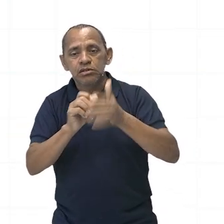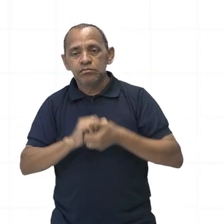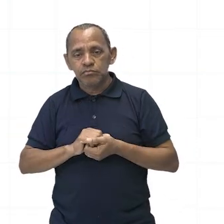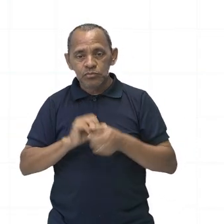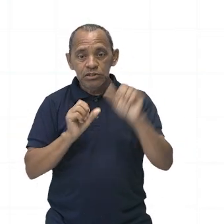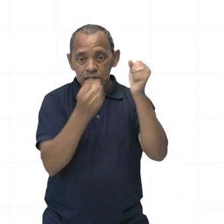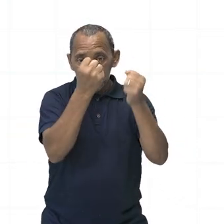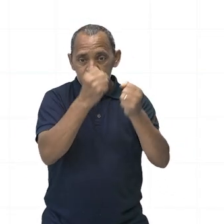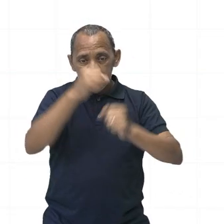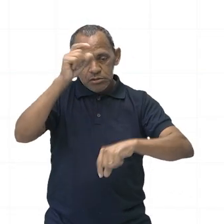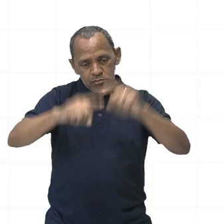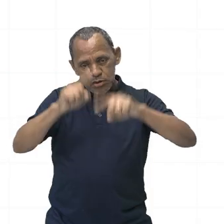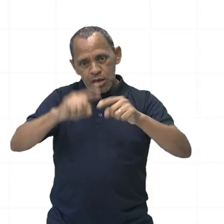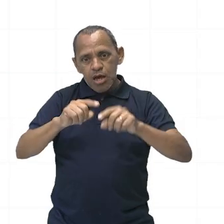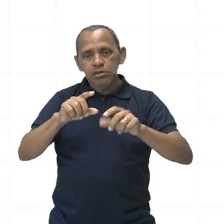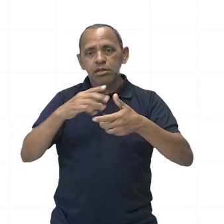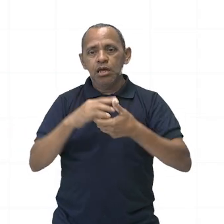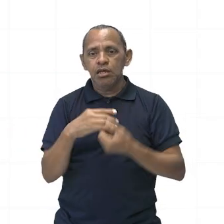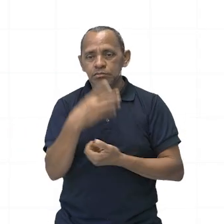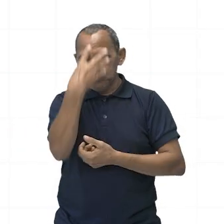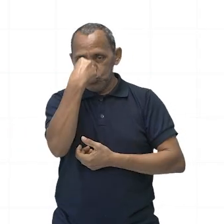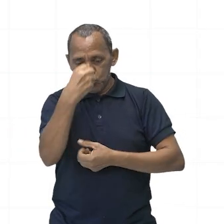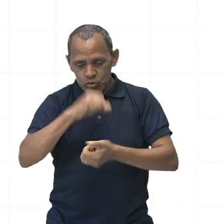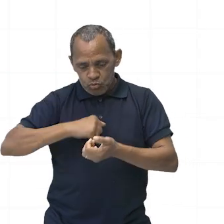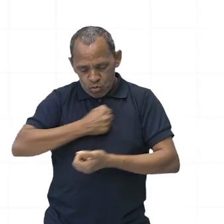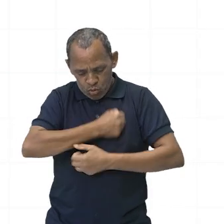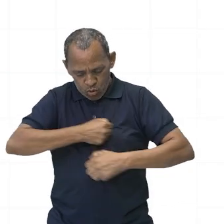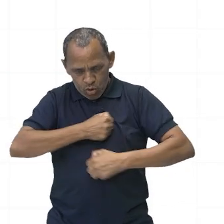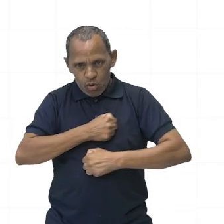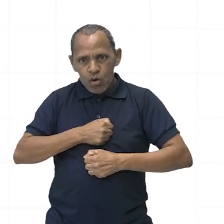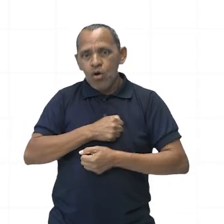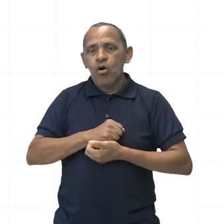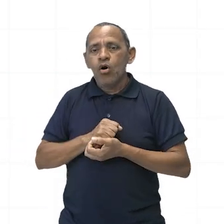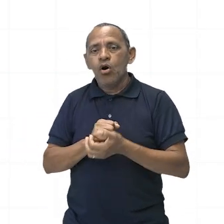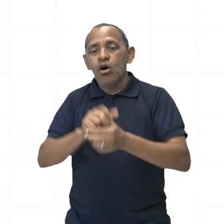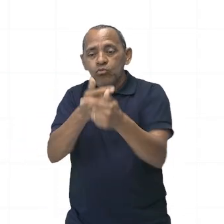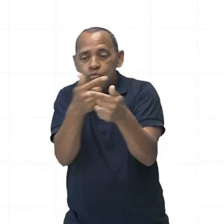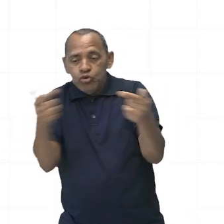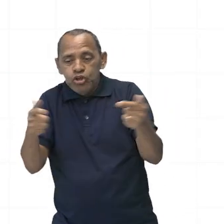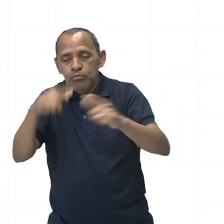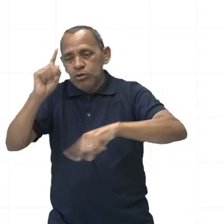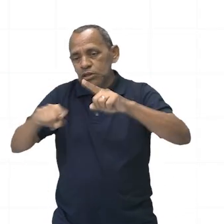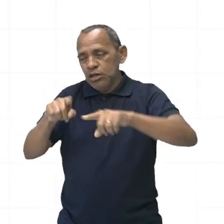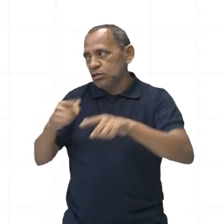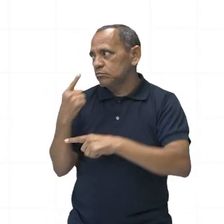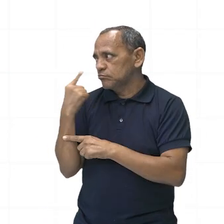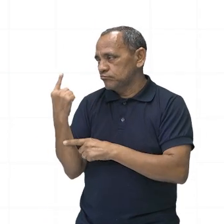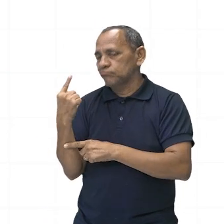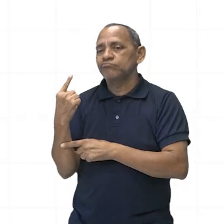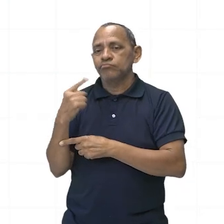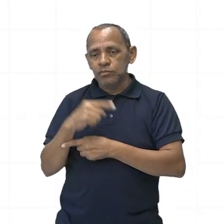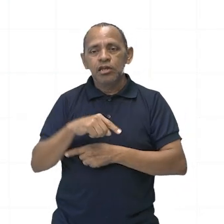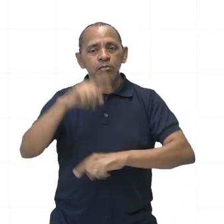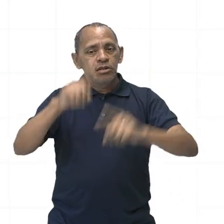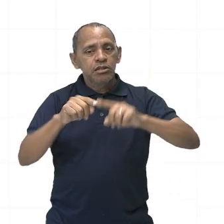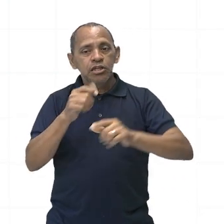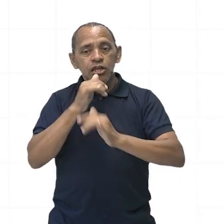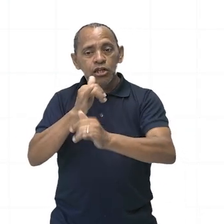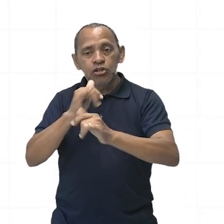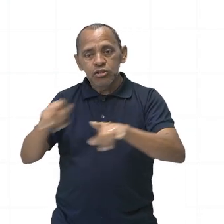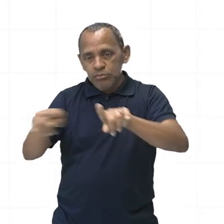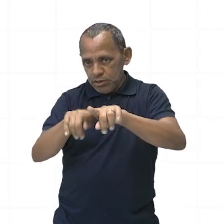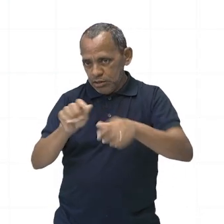exemplo, em máquinas de limpeza ultrassônica que removem sujeira de objetos delicados como joias e componentes eletrônicos. Já